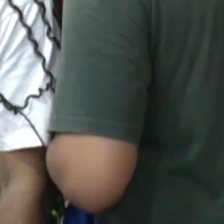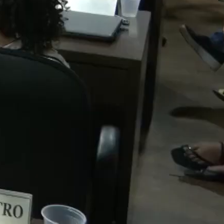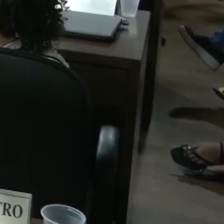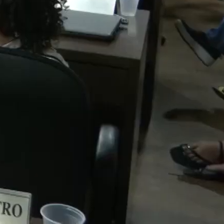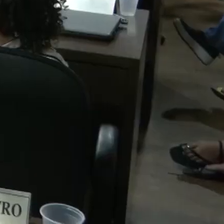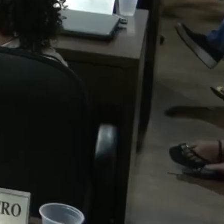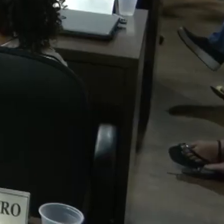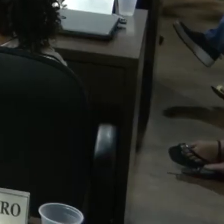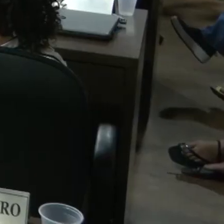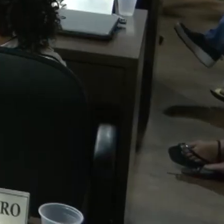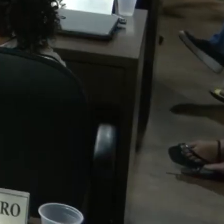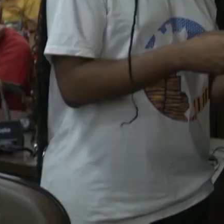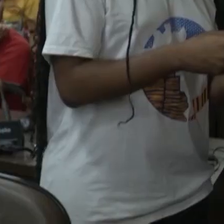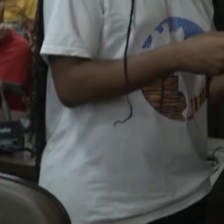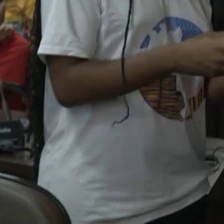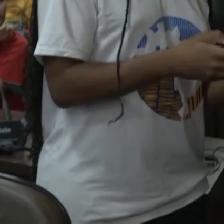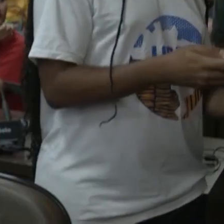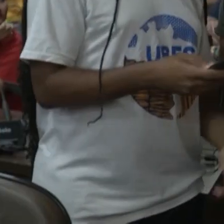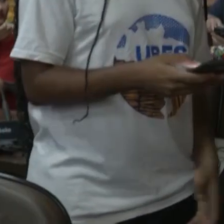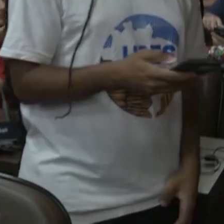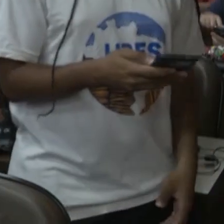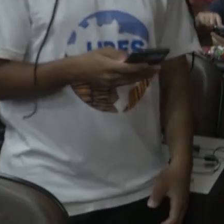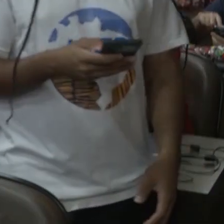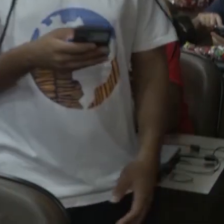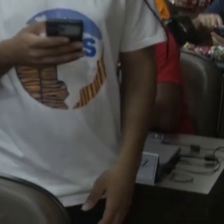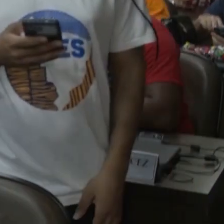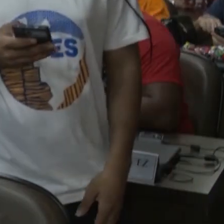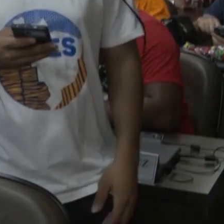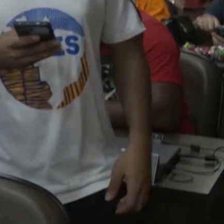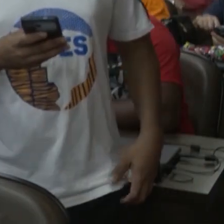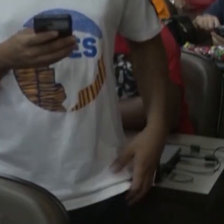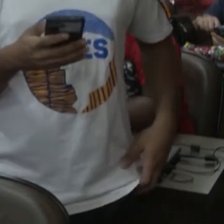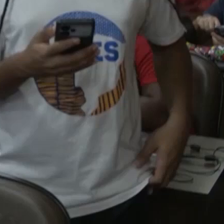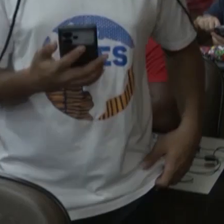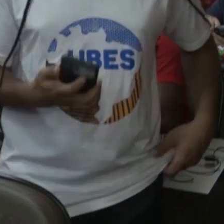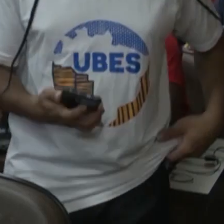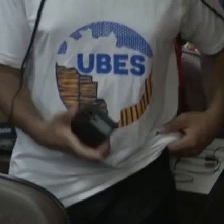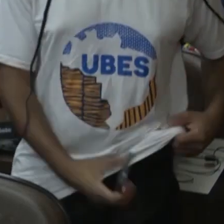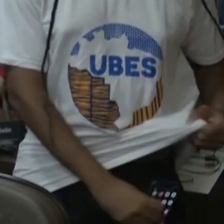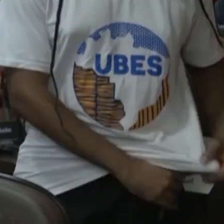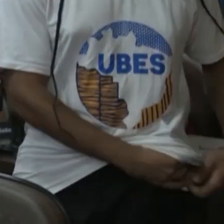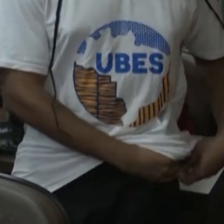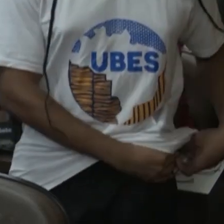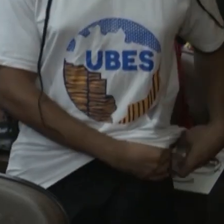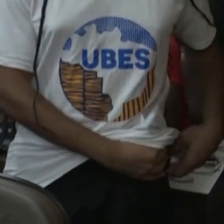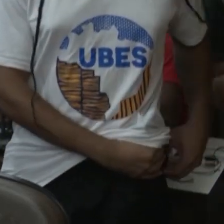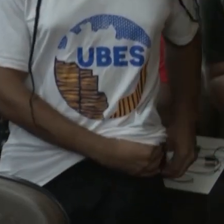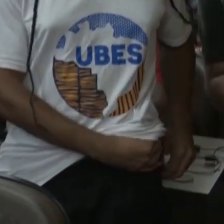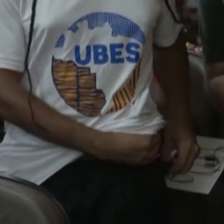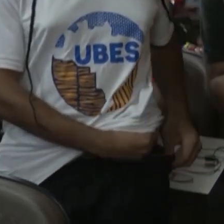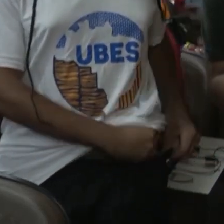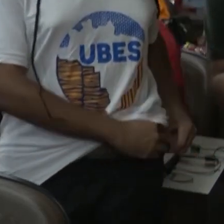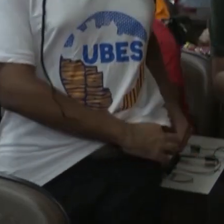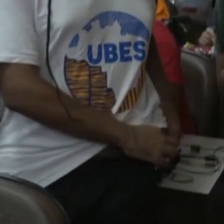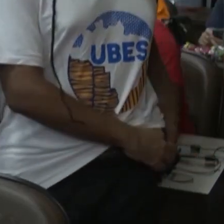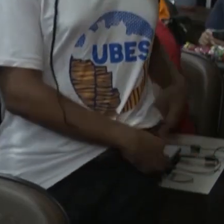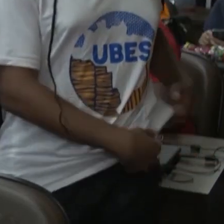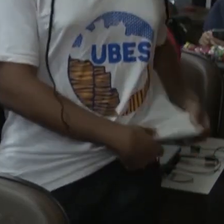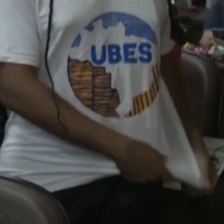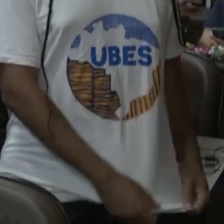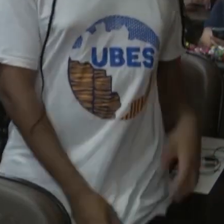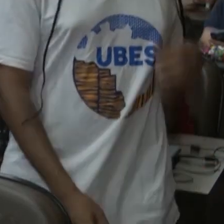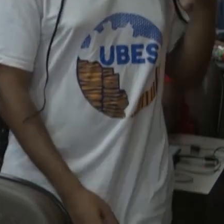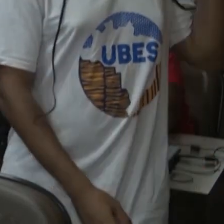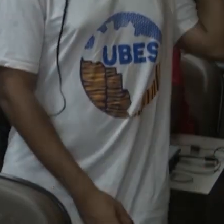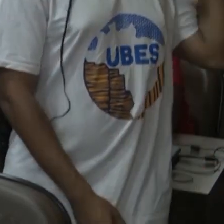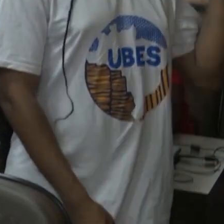participaram ativamente da audiência. A gente está aqui mostrando que a gente vai até o fim dessa luta a favor do passe livre estudantil